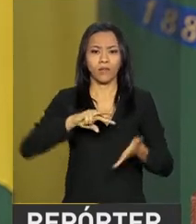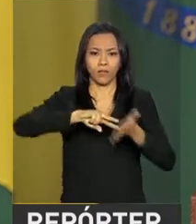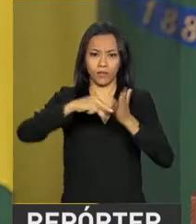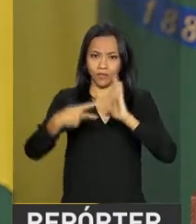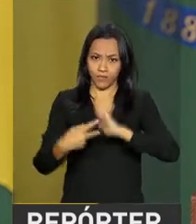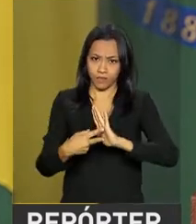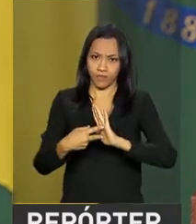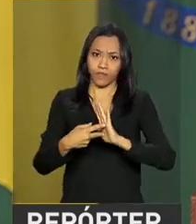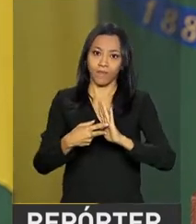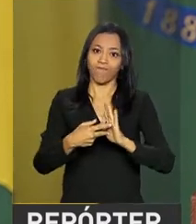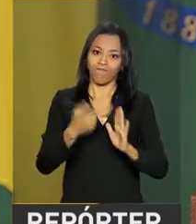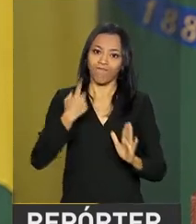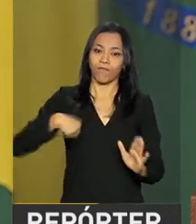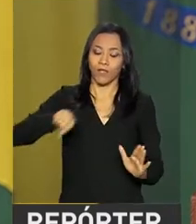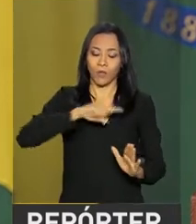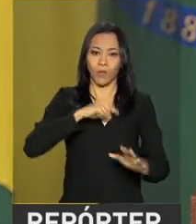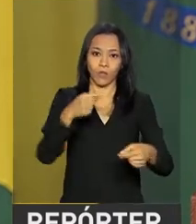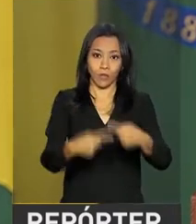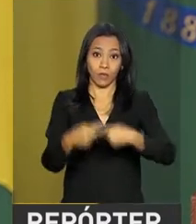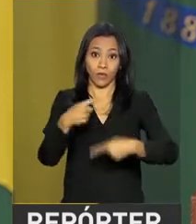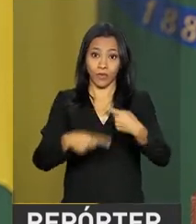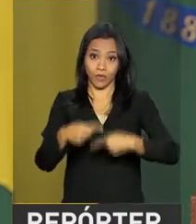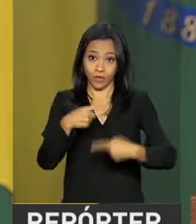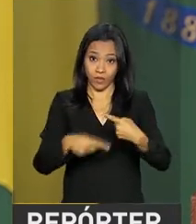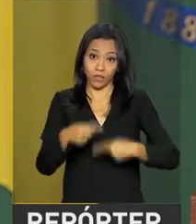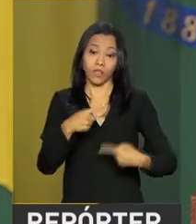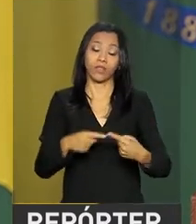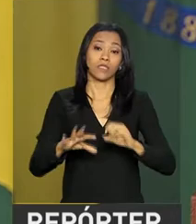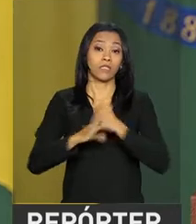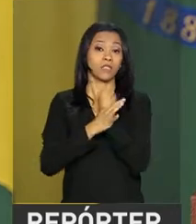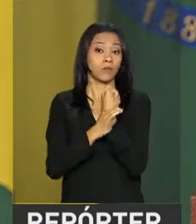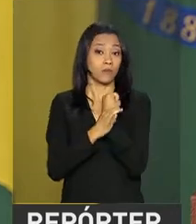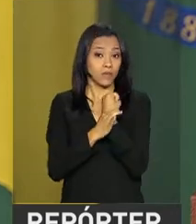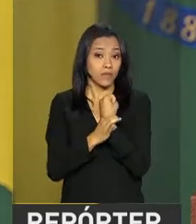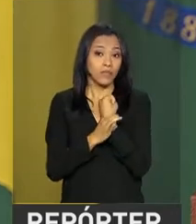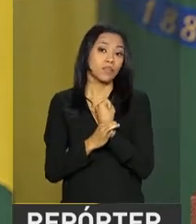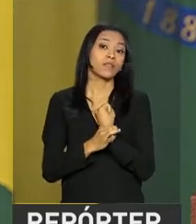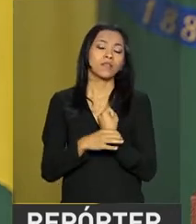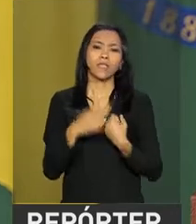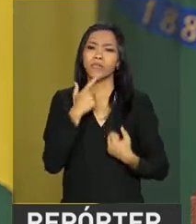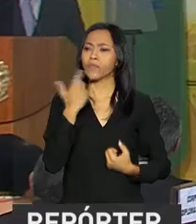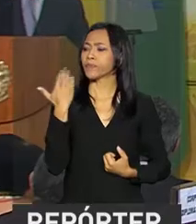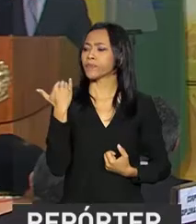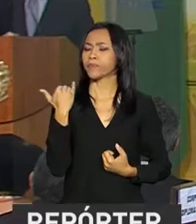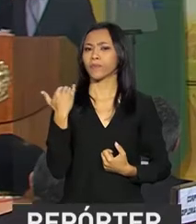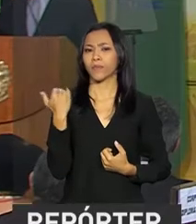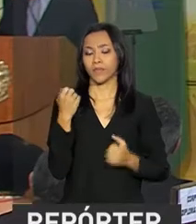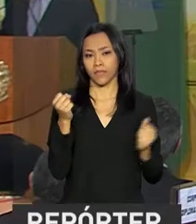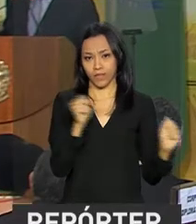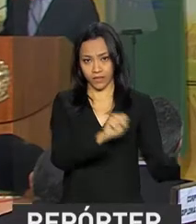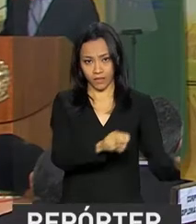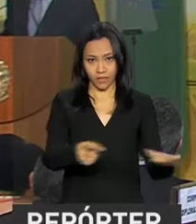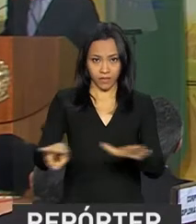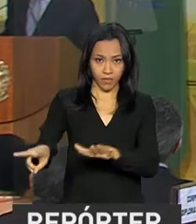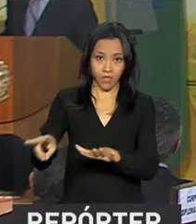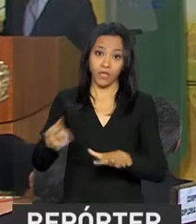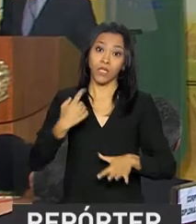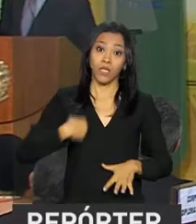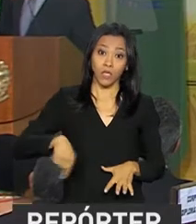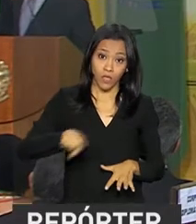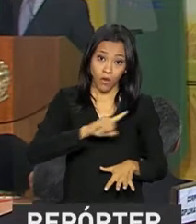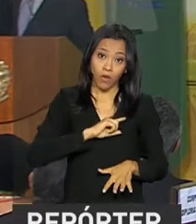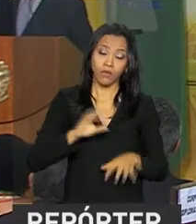nossa política de governança pública, não é? Que lançamos há poucas semanas. E nós estamos realmente